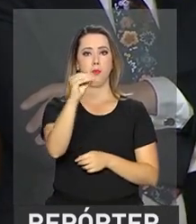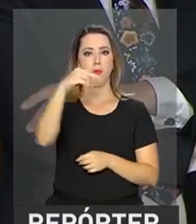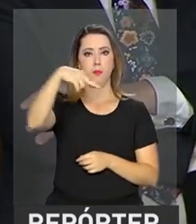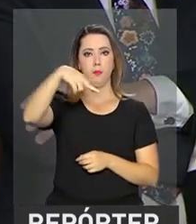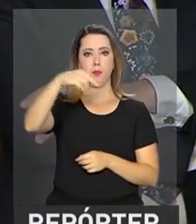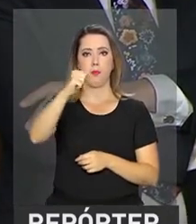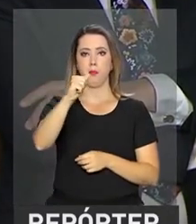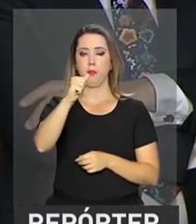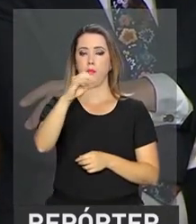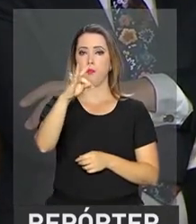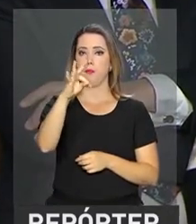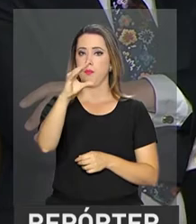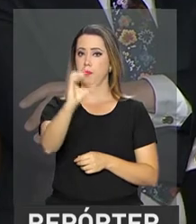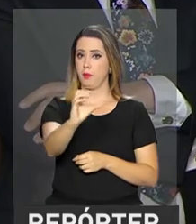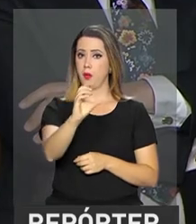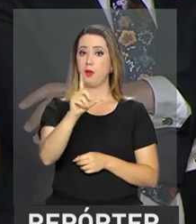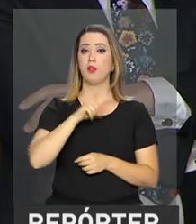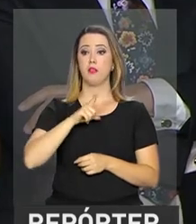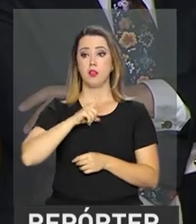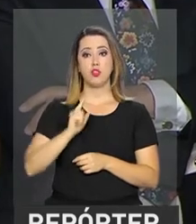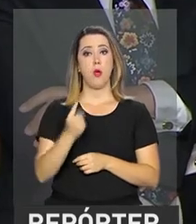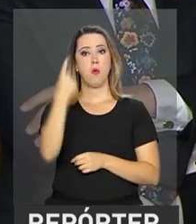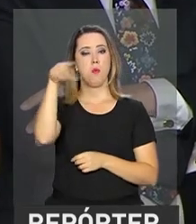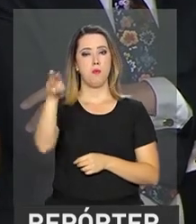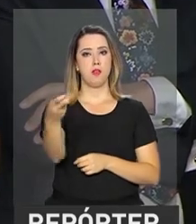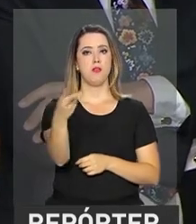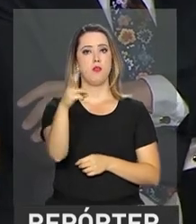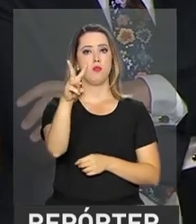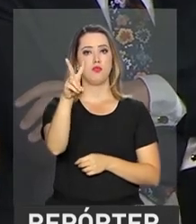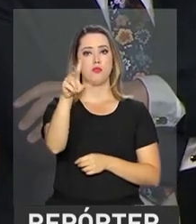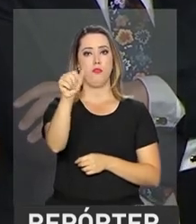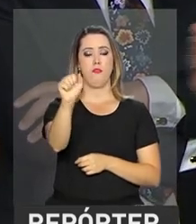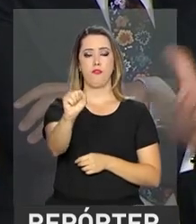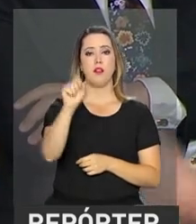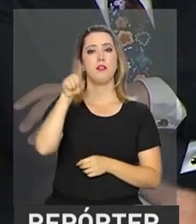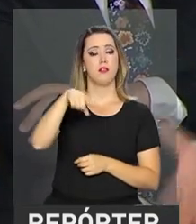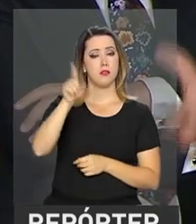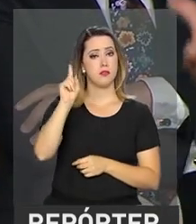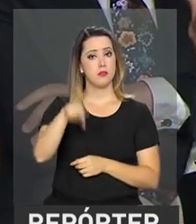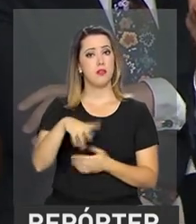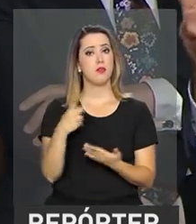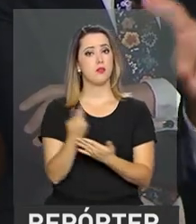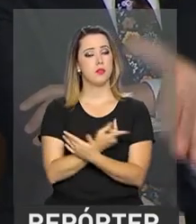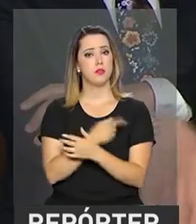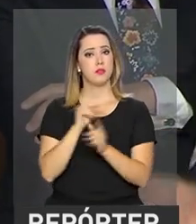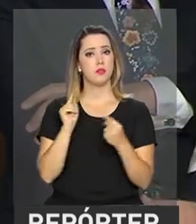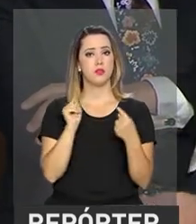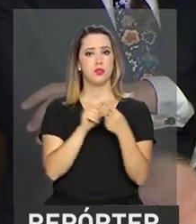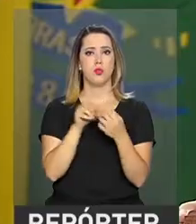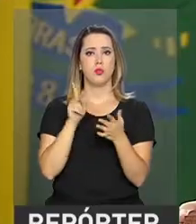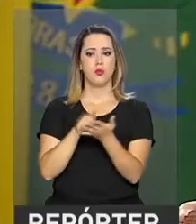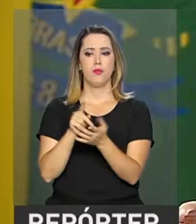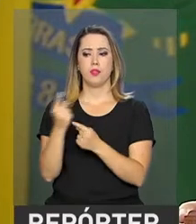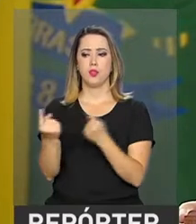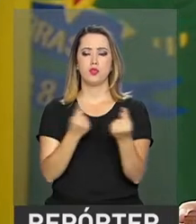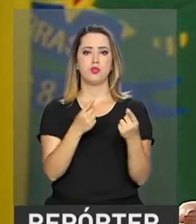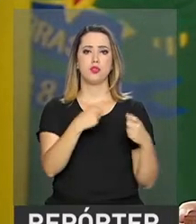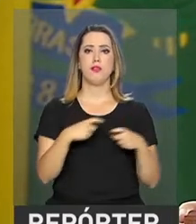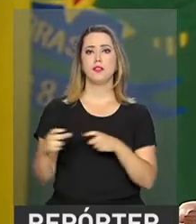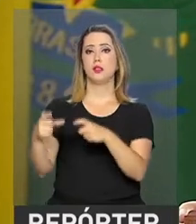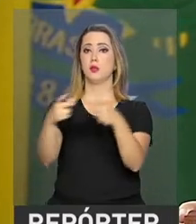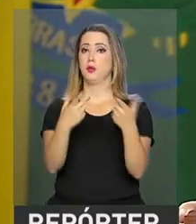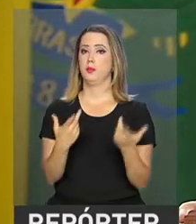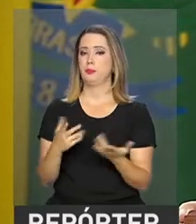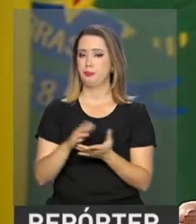conseguiu 1 milhão de vagas do Pronatec voluntário, seja um Pronatec de acordo com a realidade local. O presidente